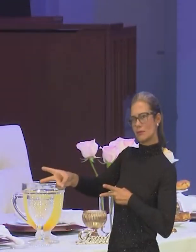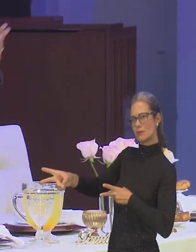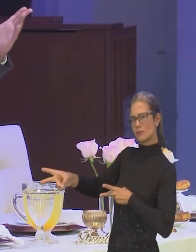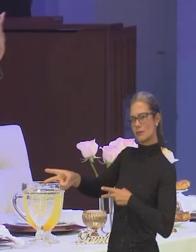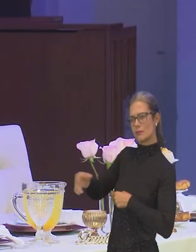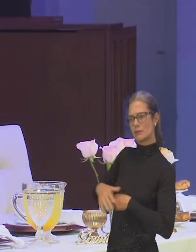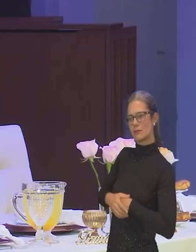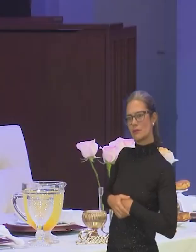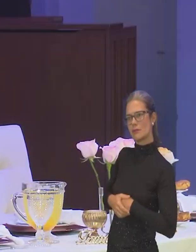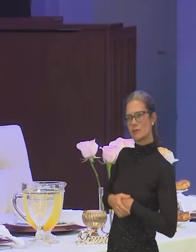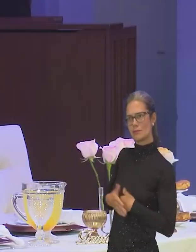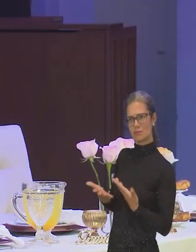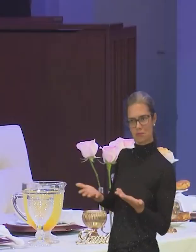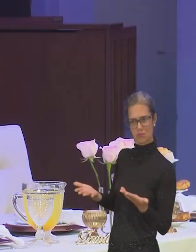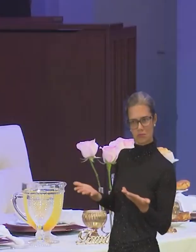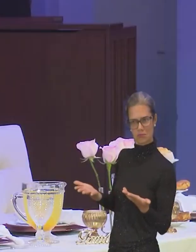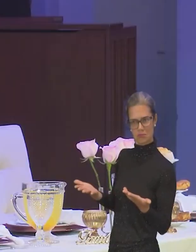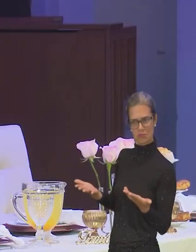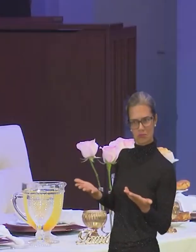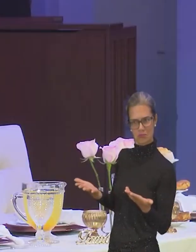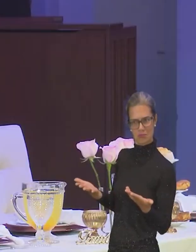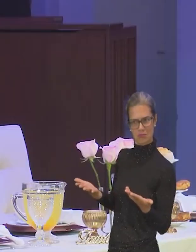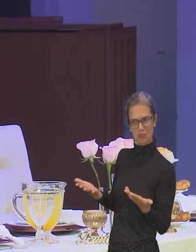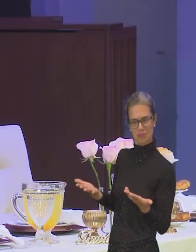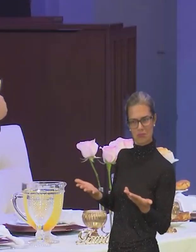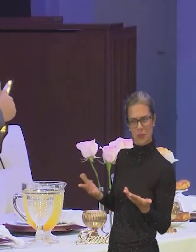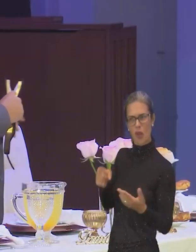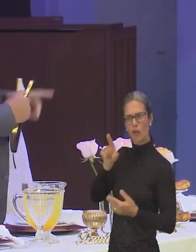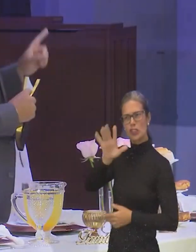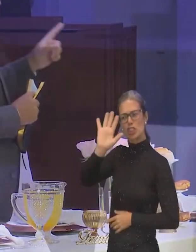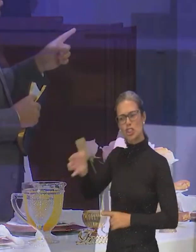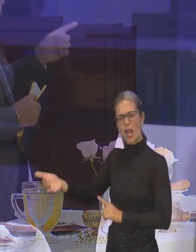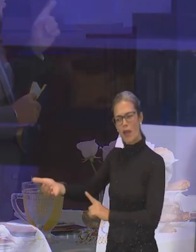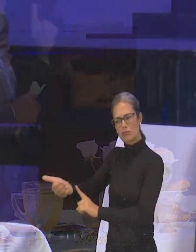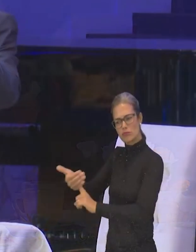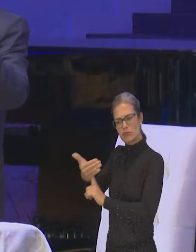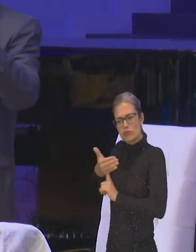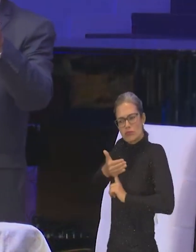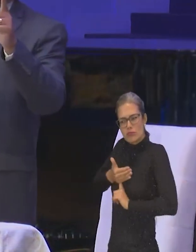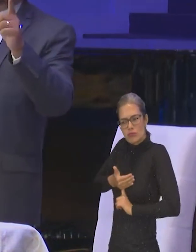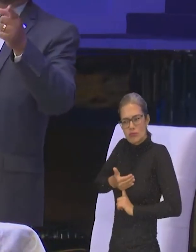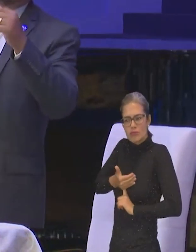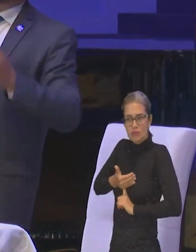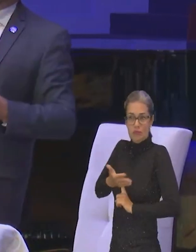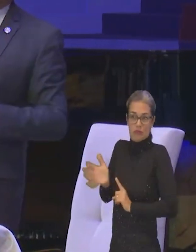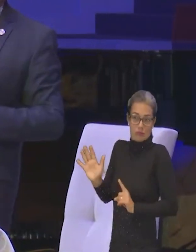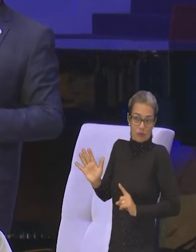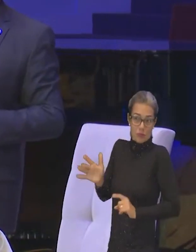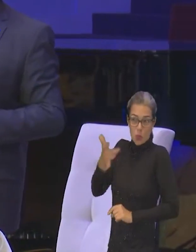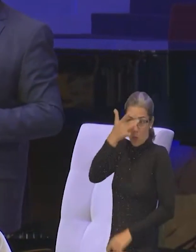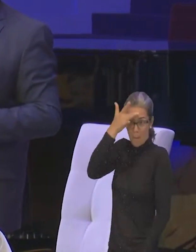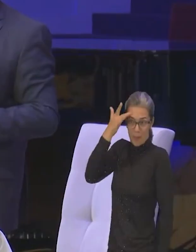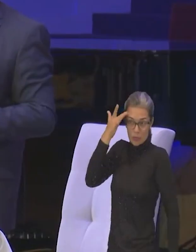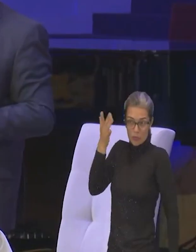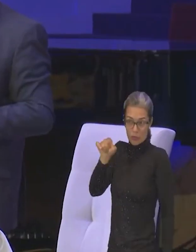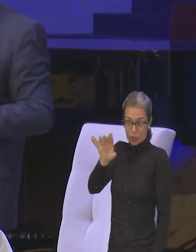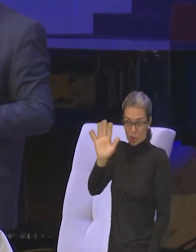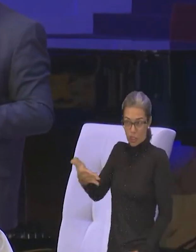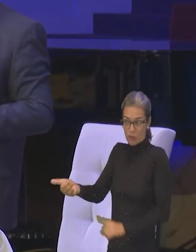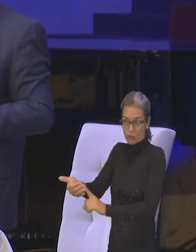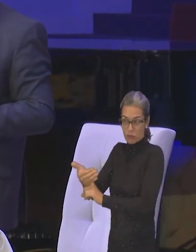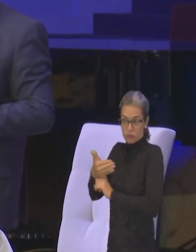Qual foi a última vez que você resolveu acolher alguém que trabalhou ou trabalha no mesmo assunto que você?